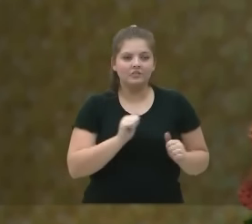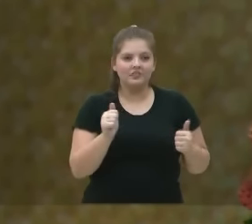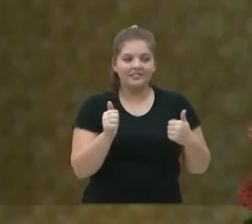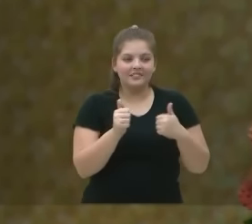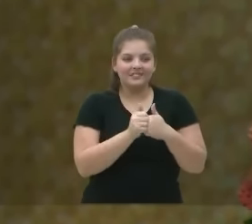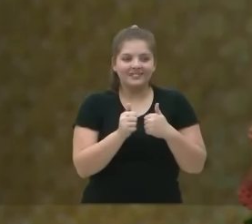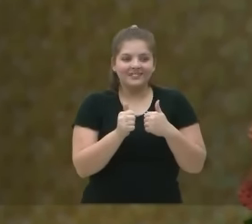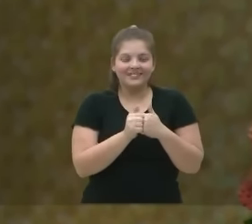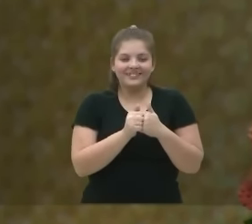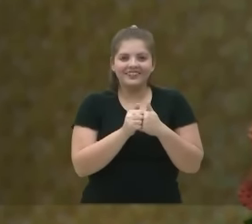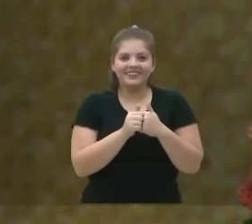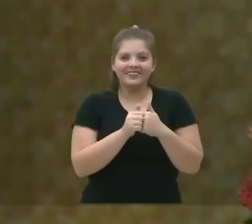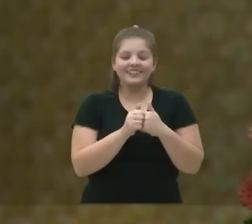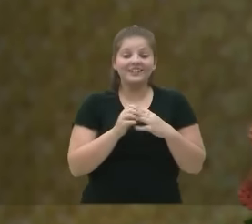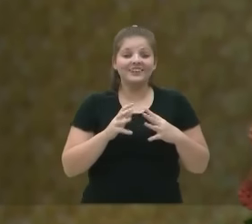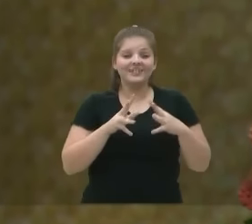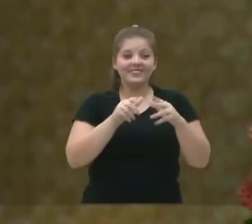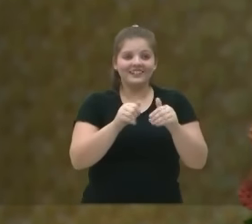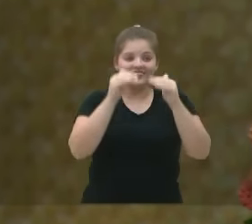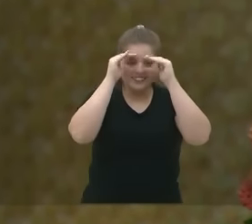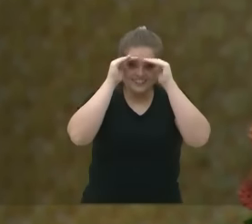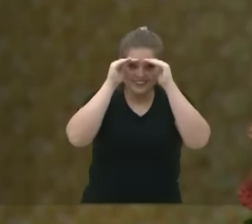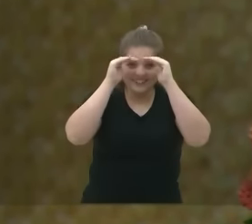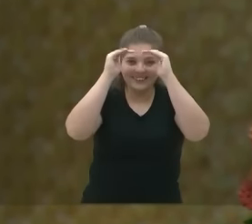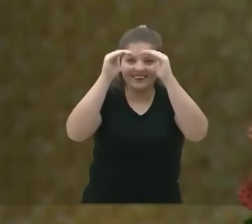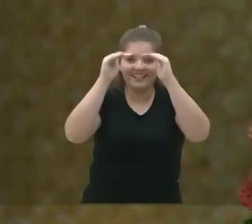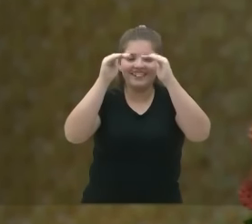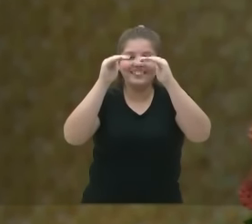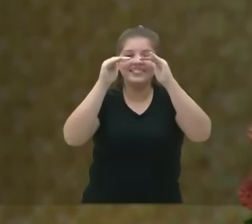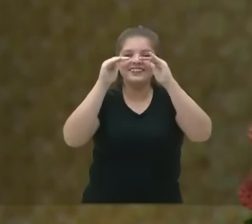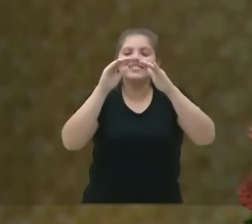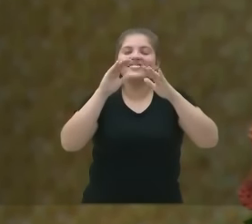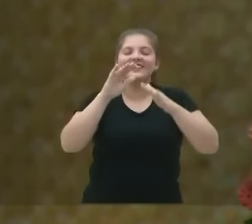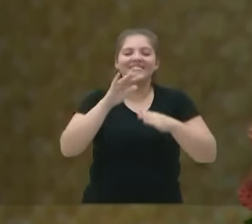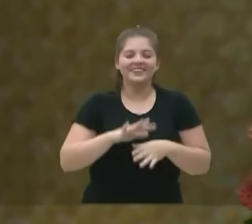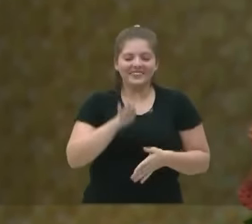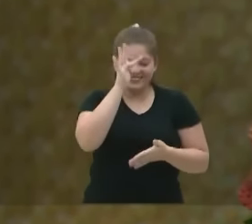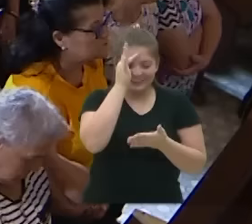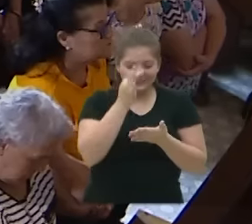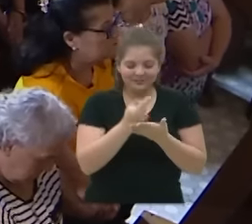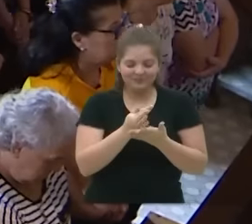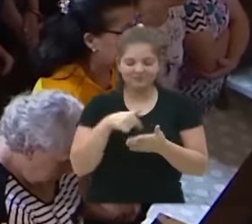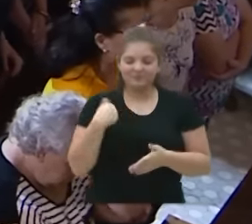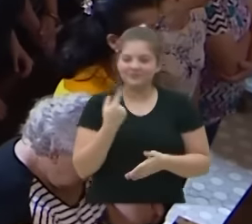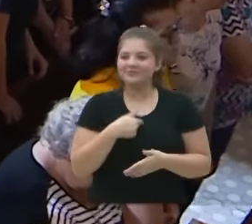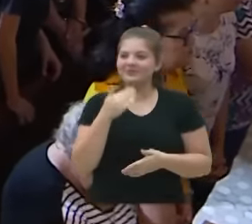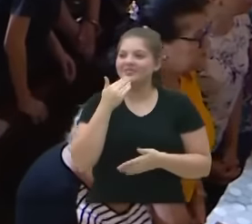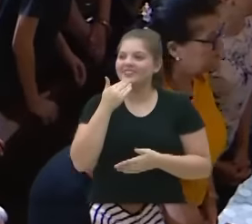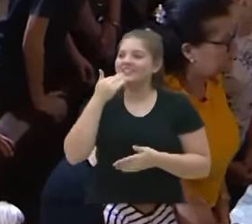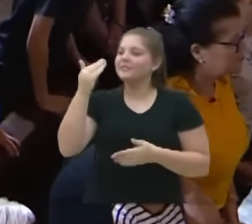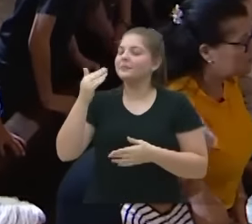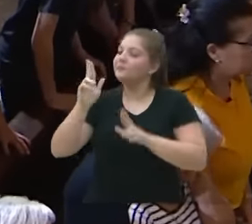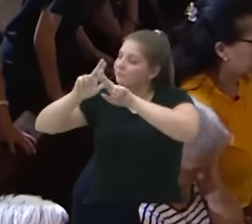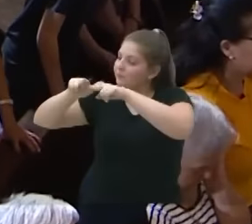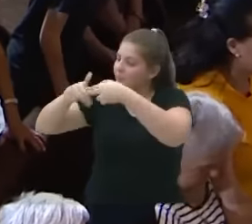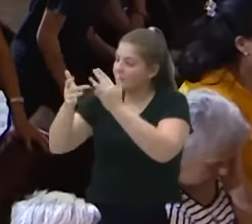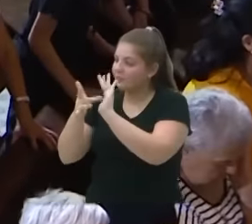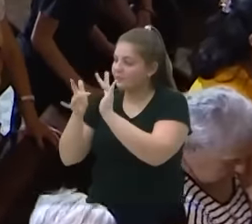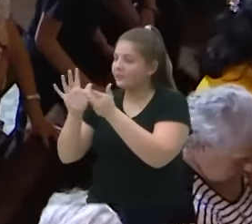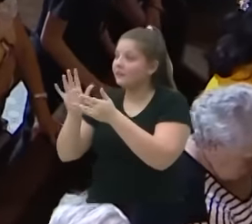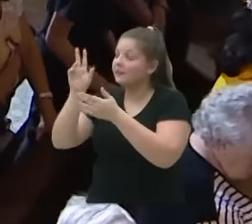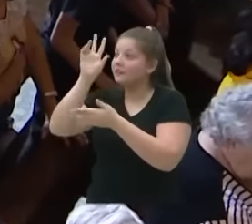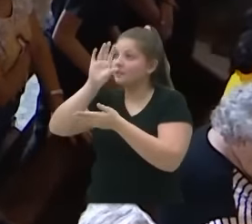os que têm em Cristo o fundamento da fé, nós vos pedimos. Por Cristo elevado ao